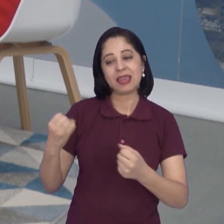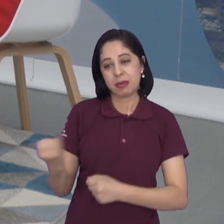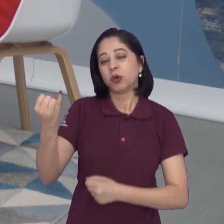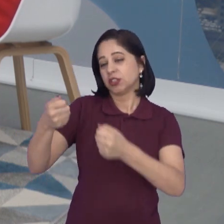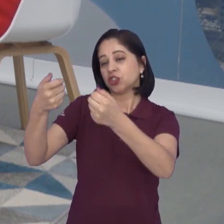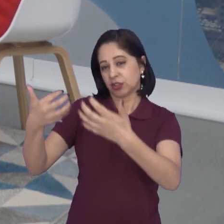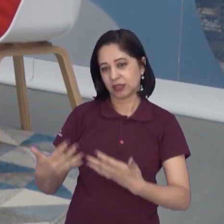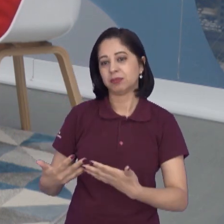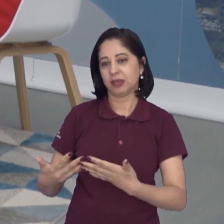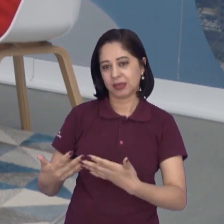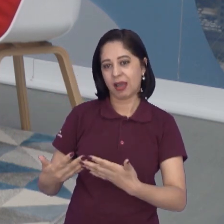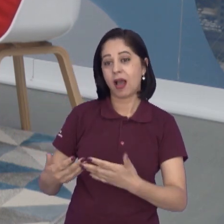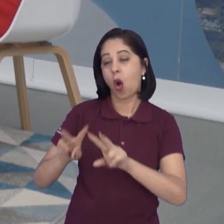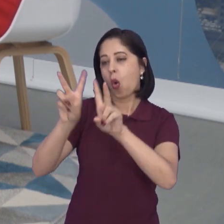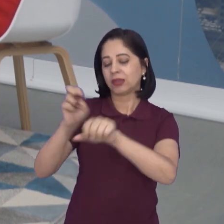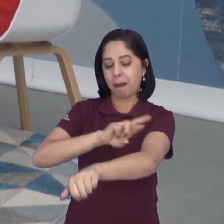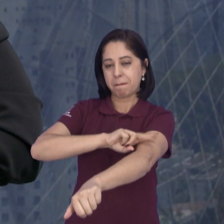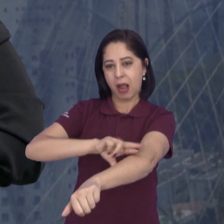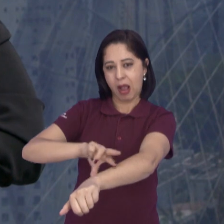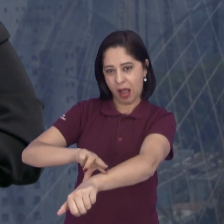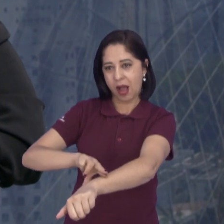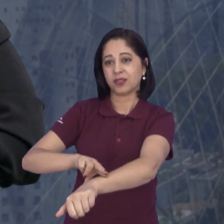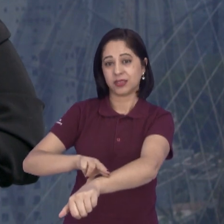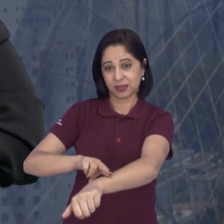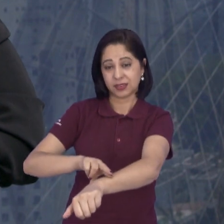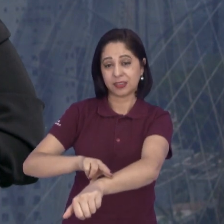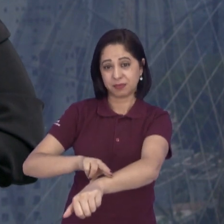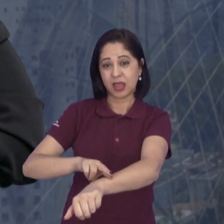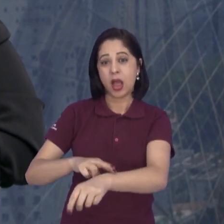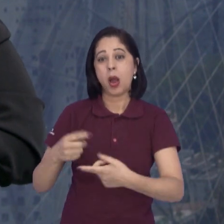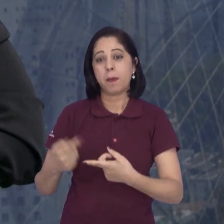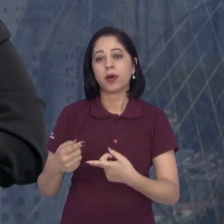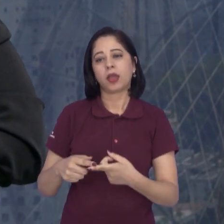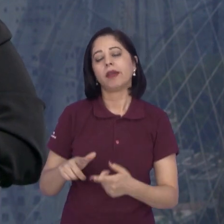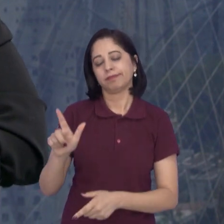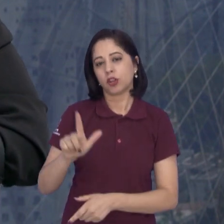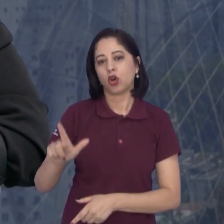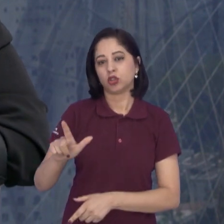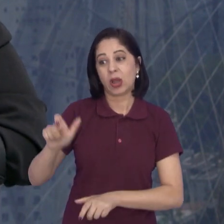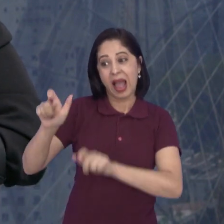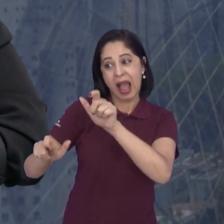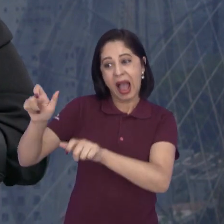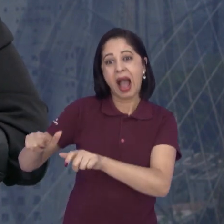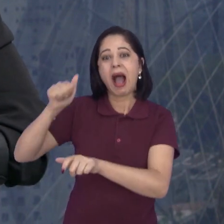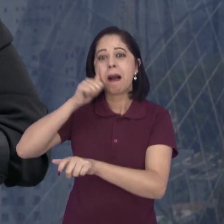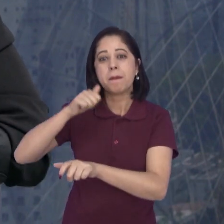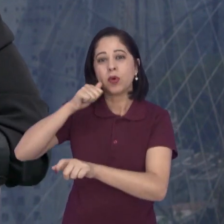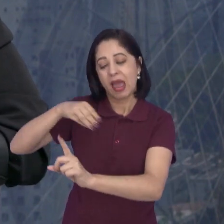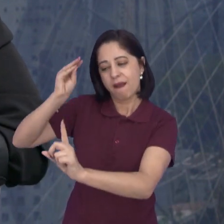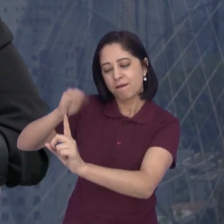né? O recorte racial, o recorte de classe social, né? Porque, obviamente, mulheres que estão em condições